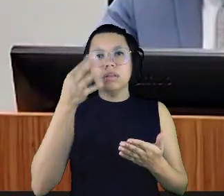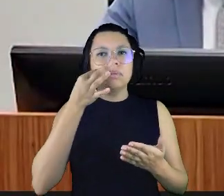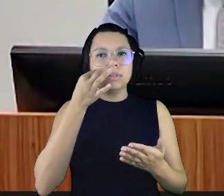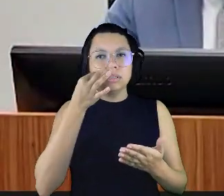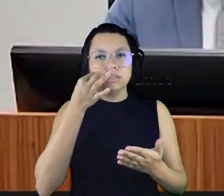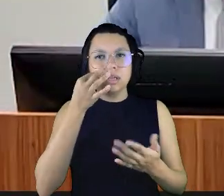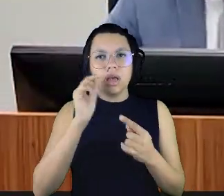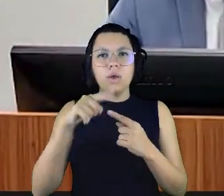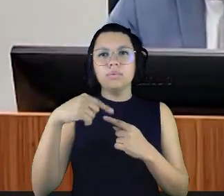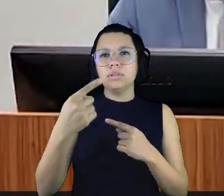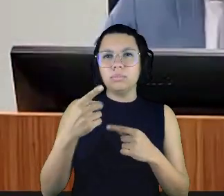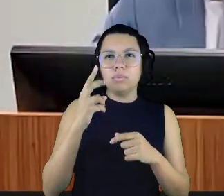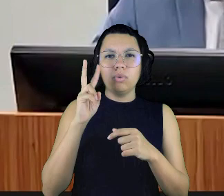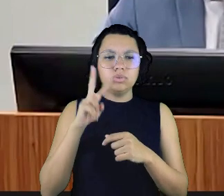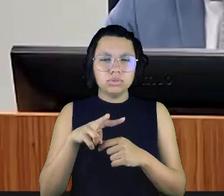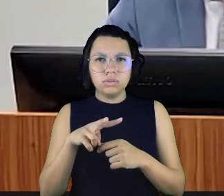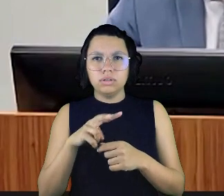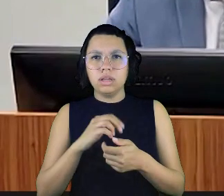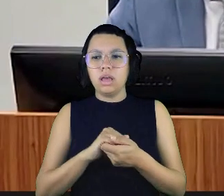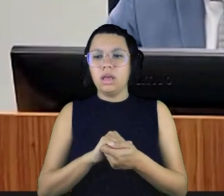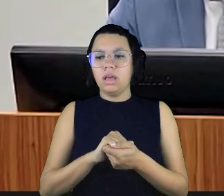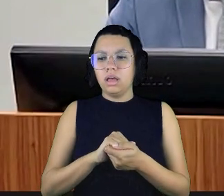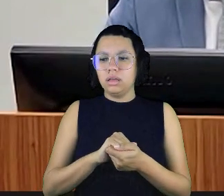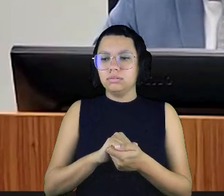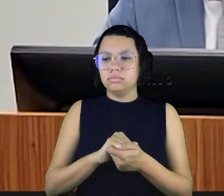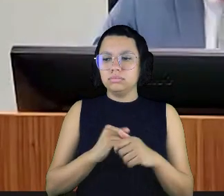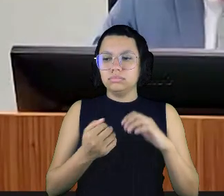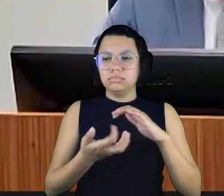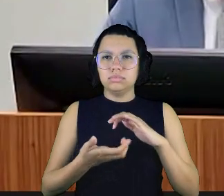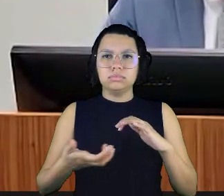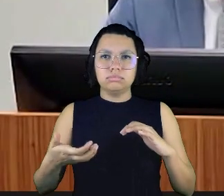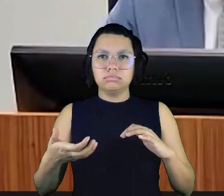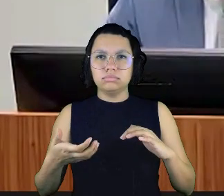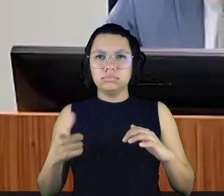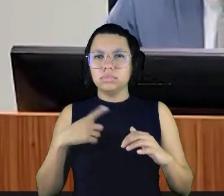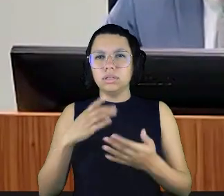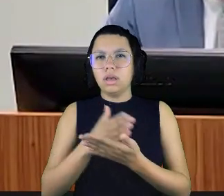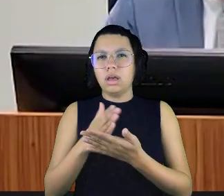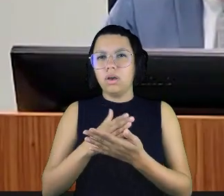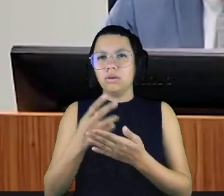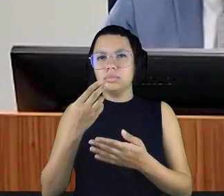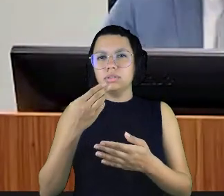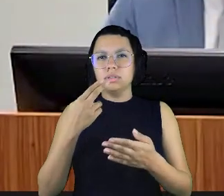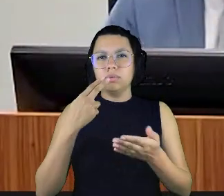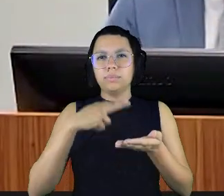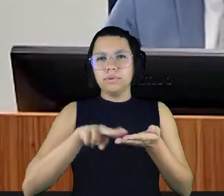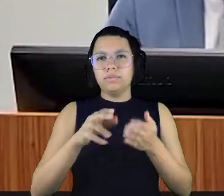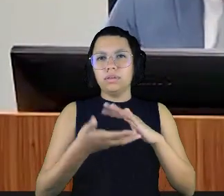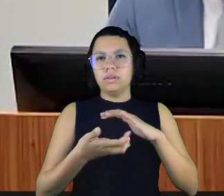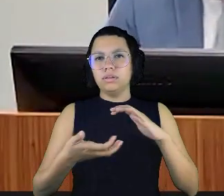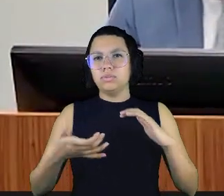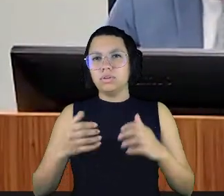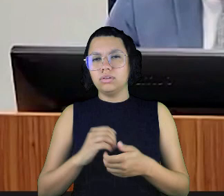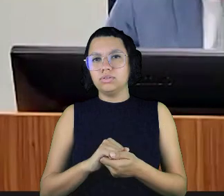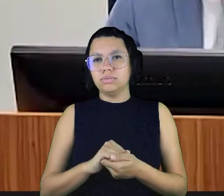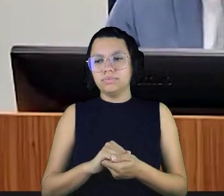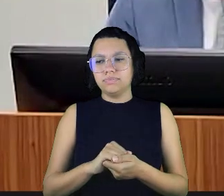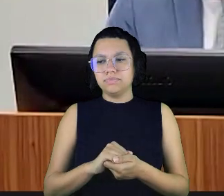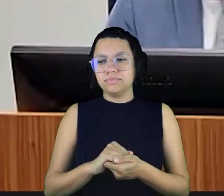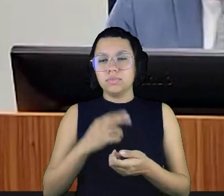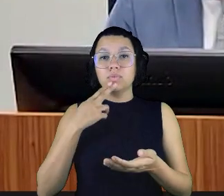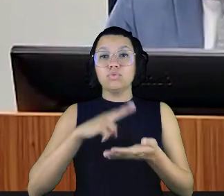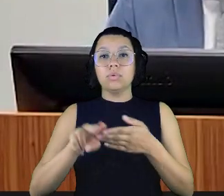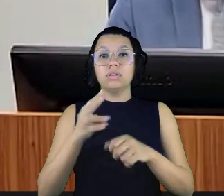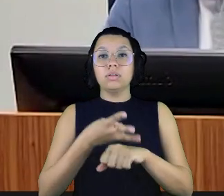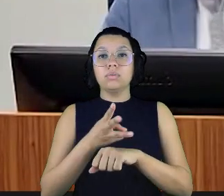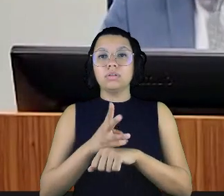Tem algumas que eu te mandei aqui que estão no chat também, que eu te mandei pelo WhatsApp. Tem algumas perguntas que eu até